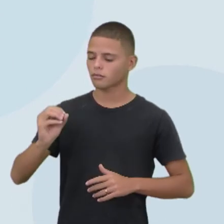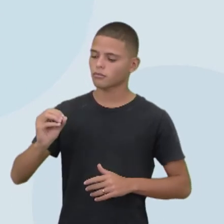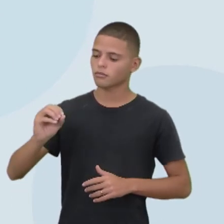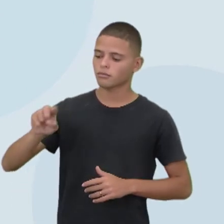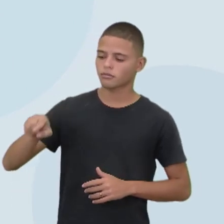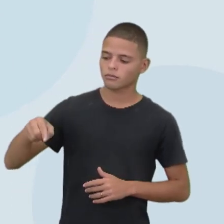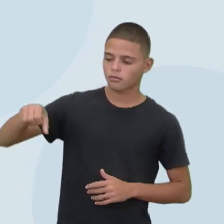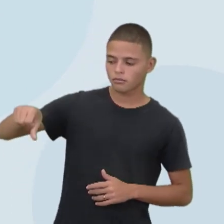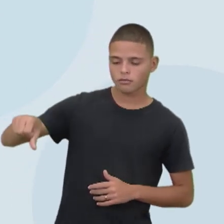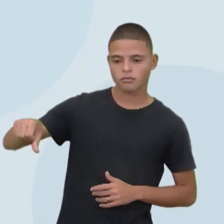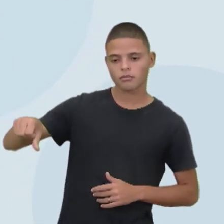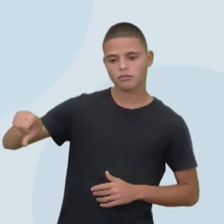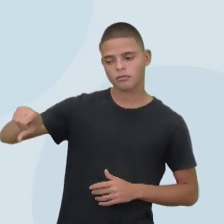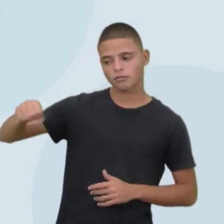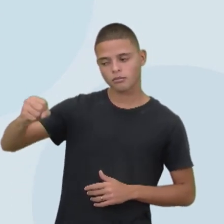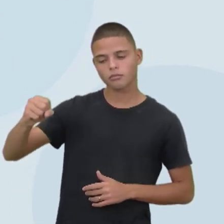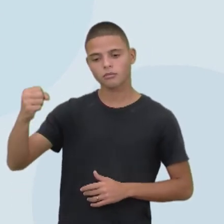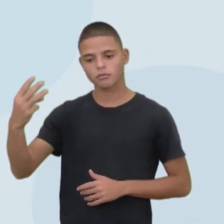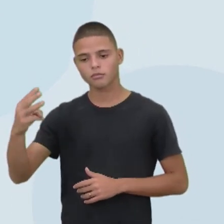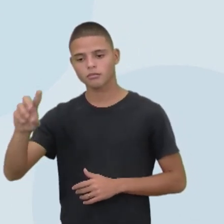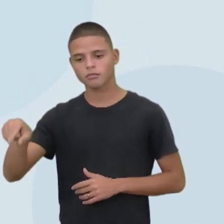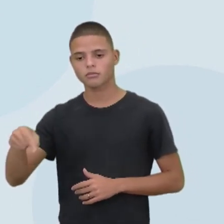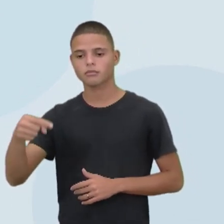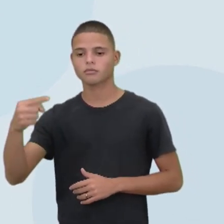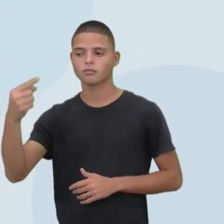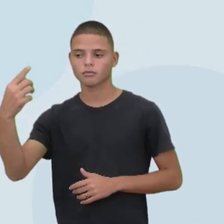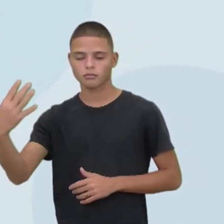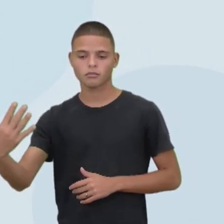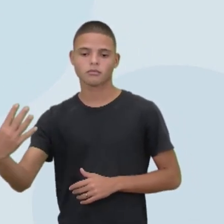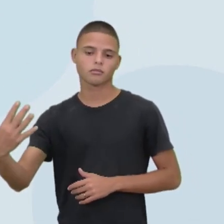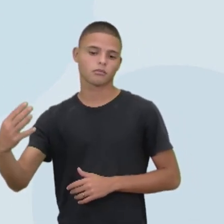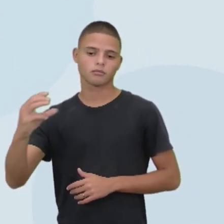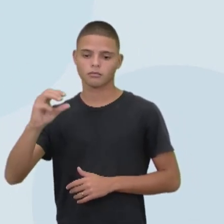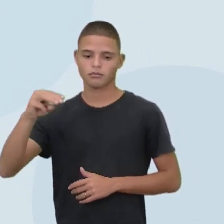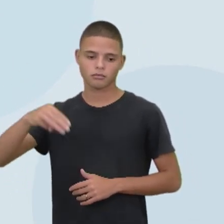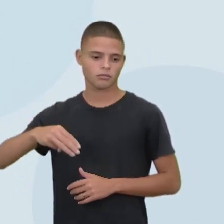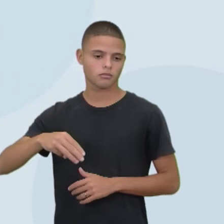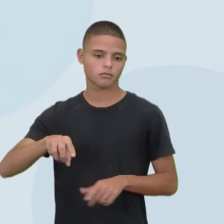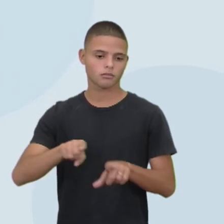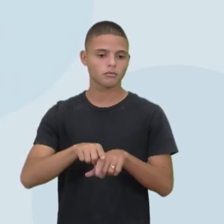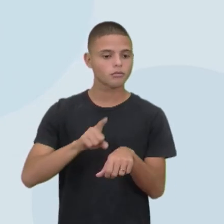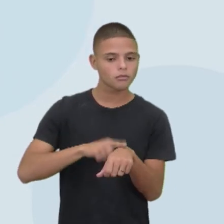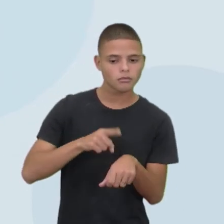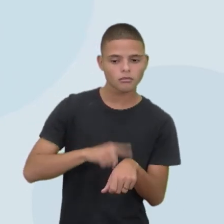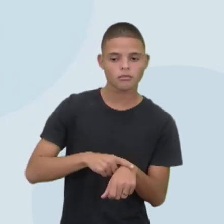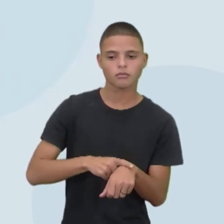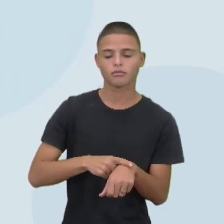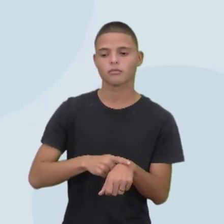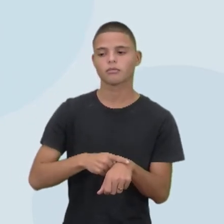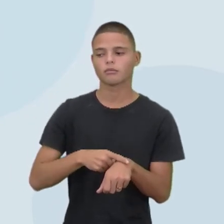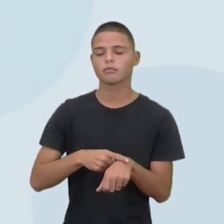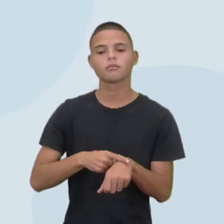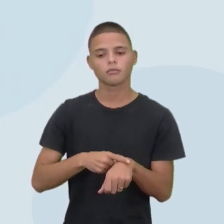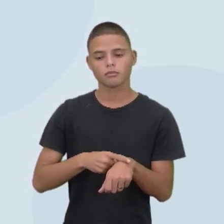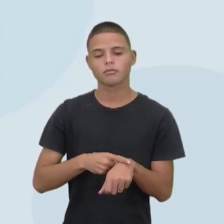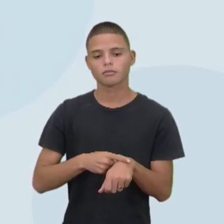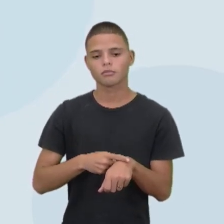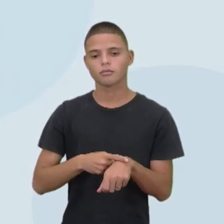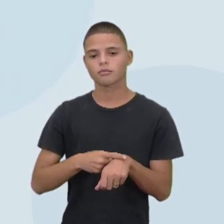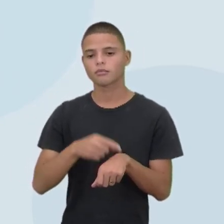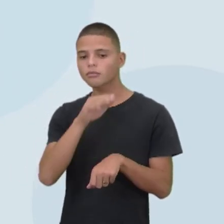83,4 centímetros, pode, sem problemas nenhum. Tempo, bastante comum aí também, meia hora, tá? 0,7 horas,